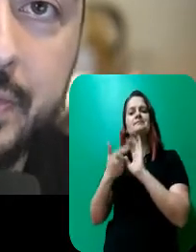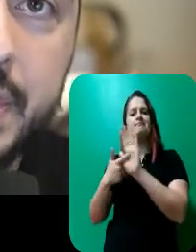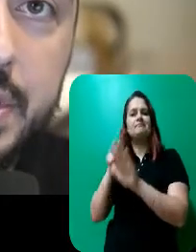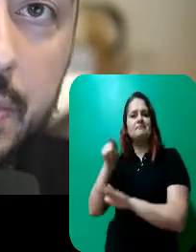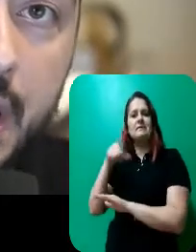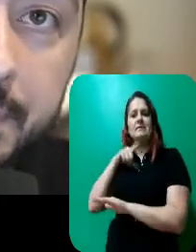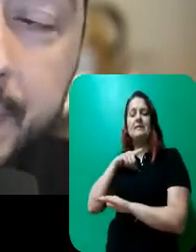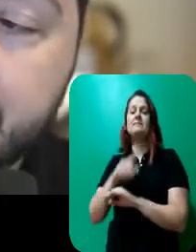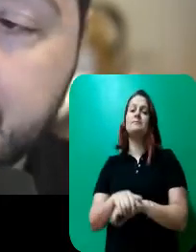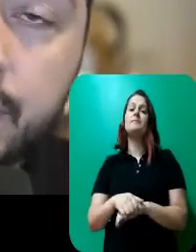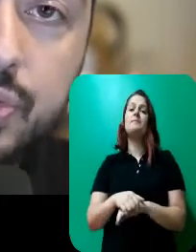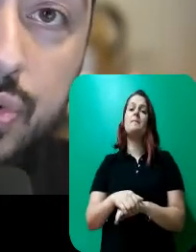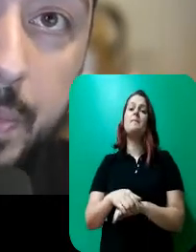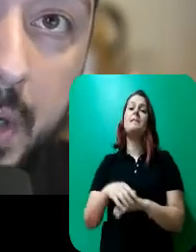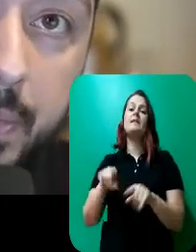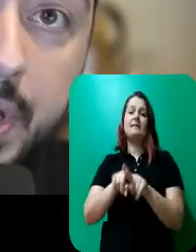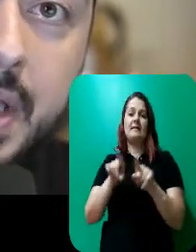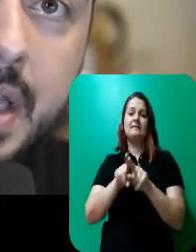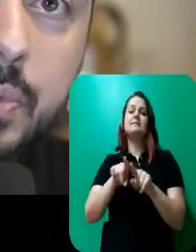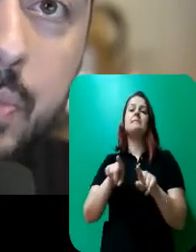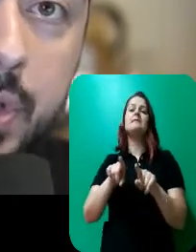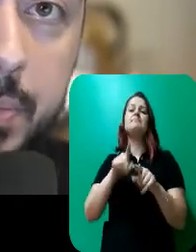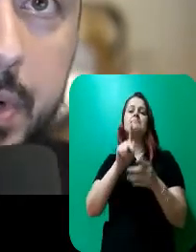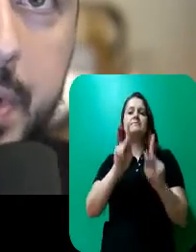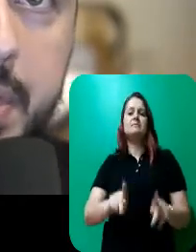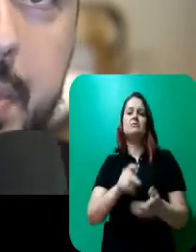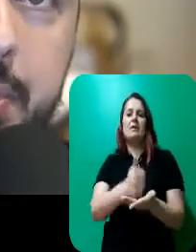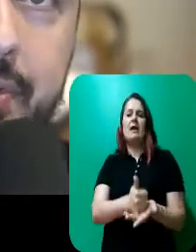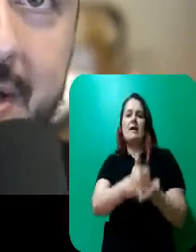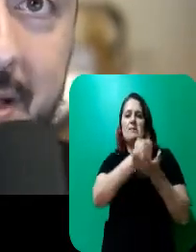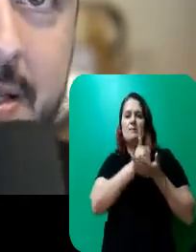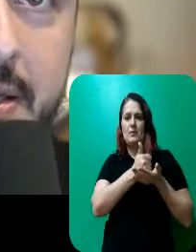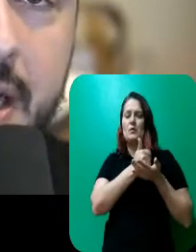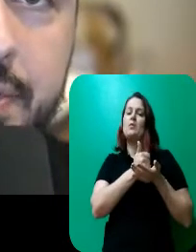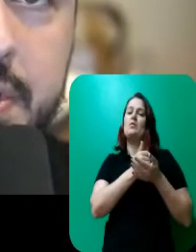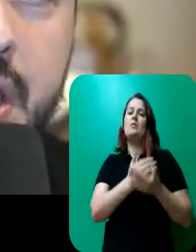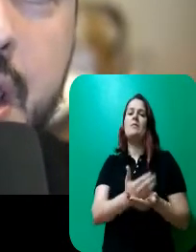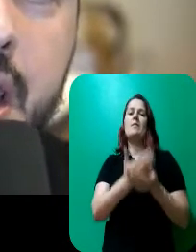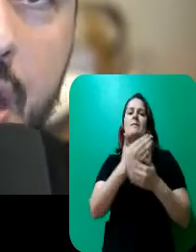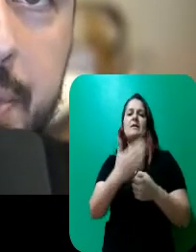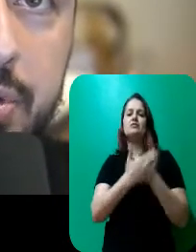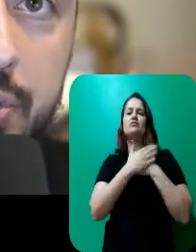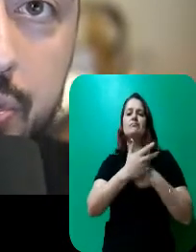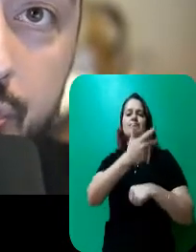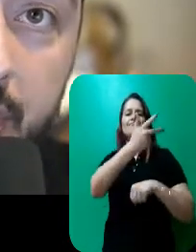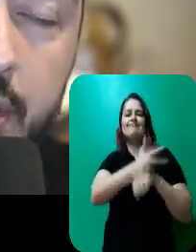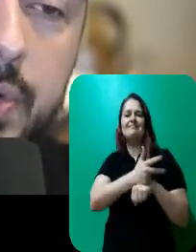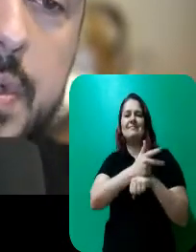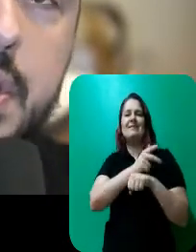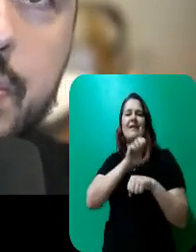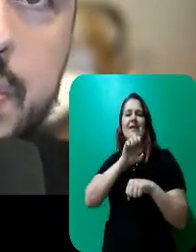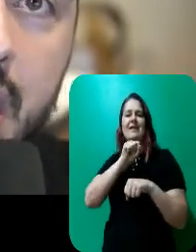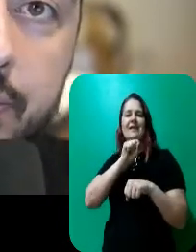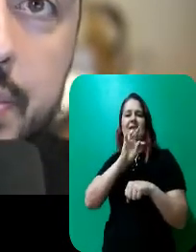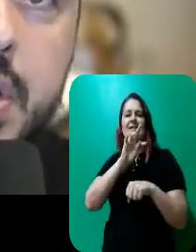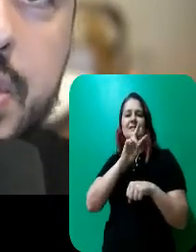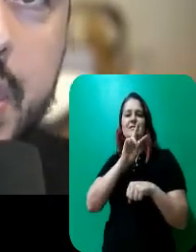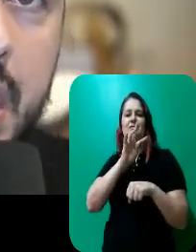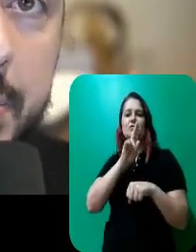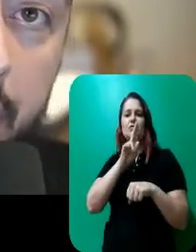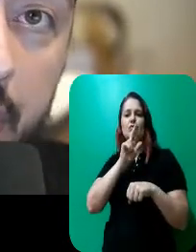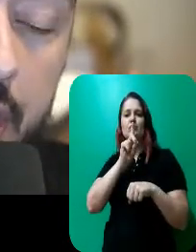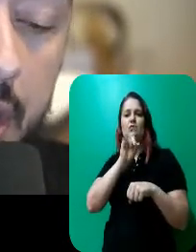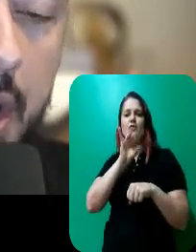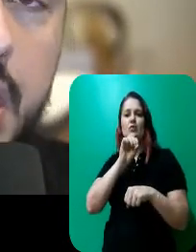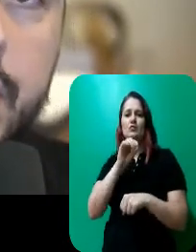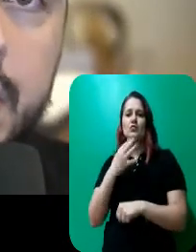dados aqui para frente, estão lá. Quem deu um super apoio, tem dado muito apoio para mim para poder fazer essas lives, é o pessoal do Estúdio 42, é o Gustavo e o